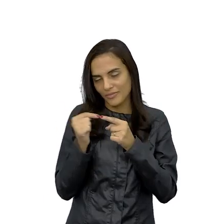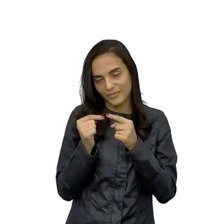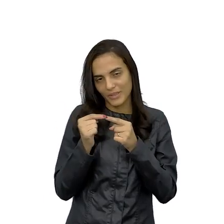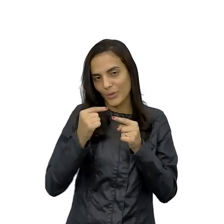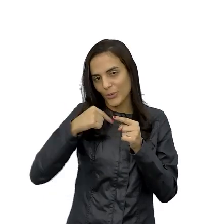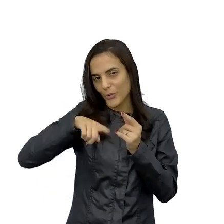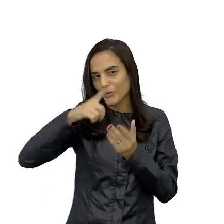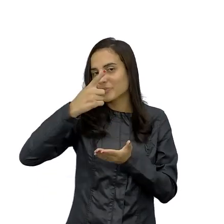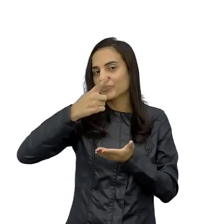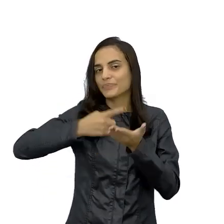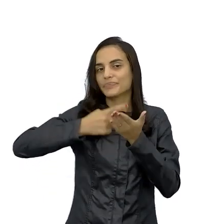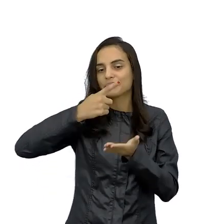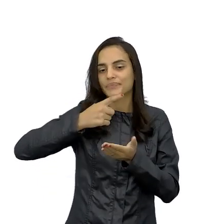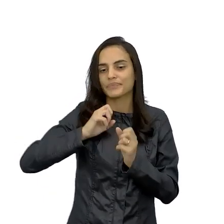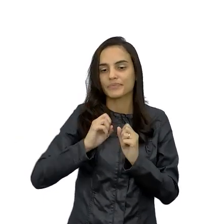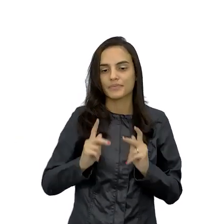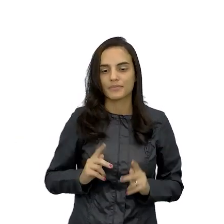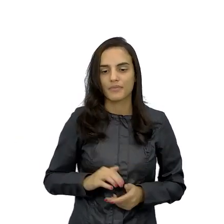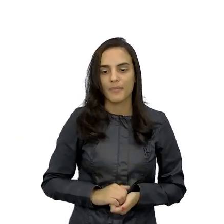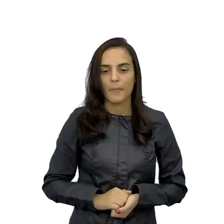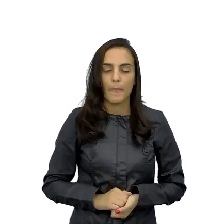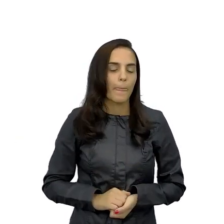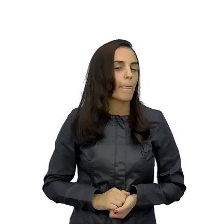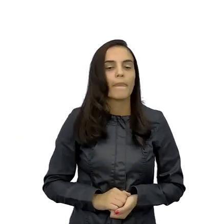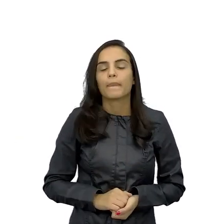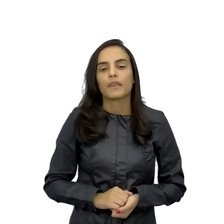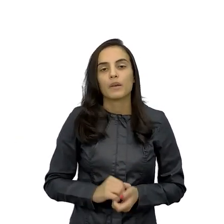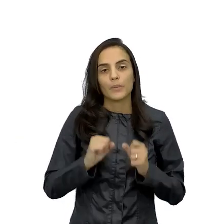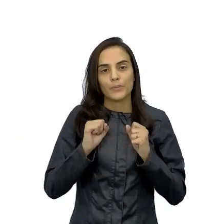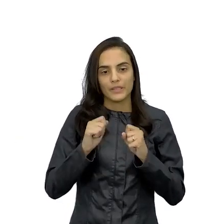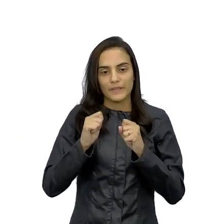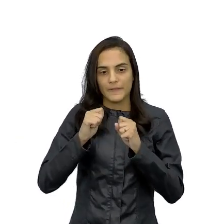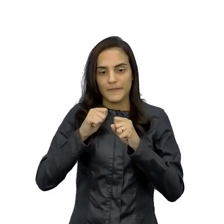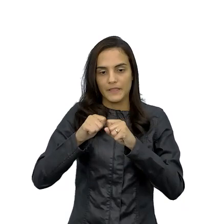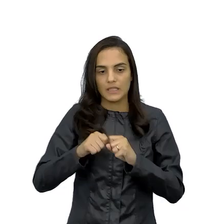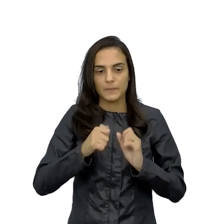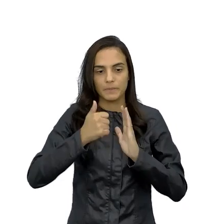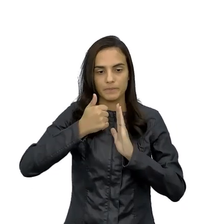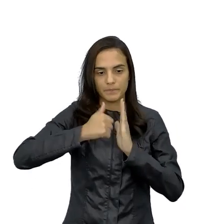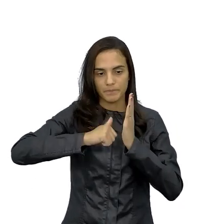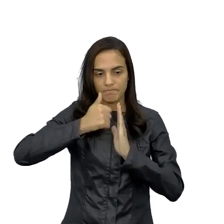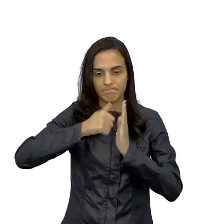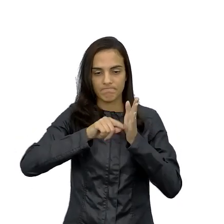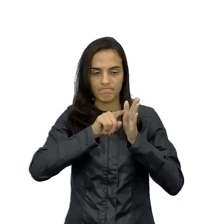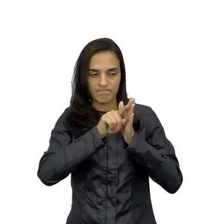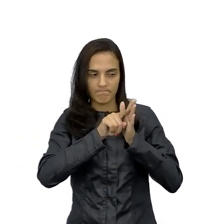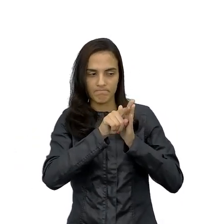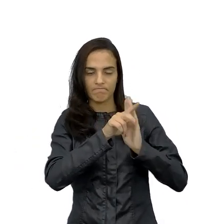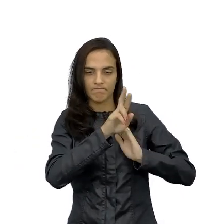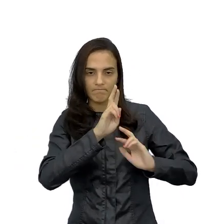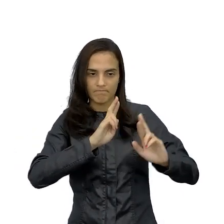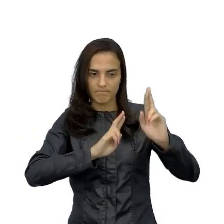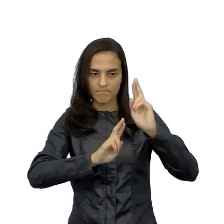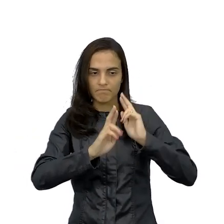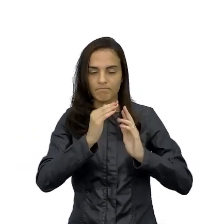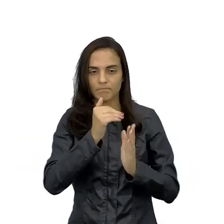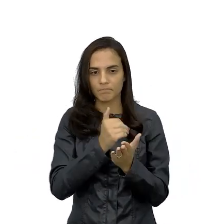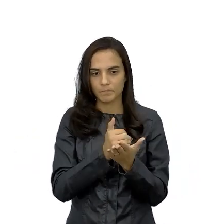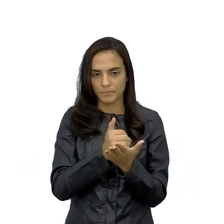nosso combinado aqui, tá? Para poder fazer a avaliação, analisar os resultados de